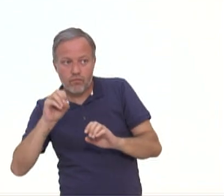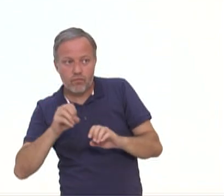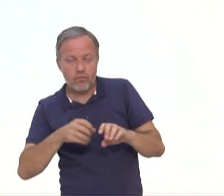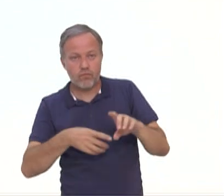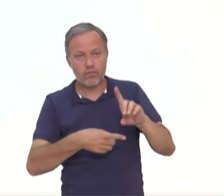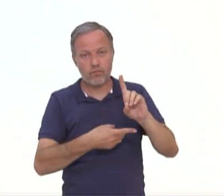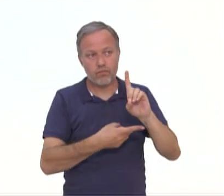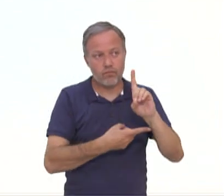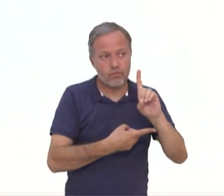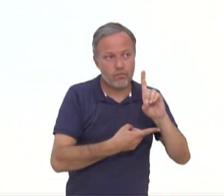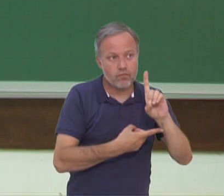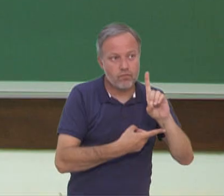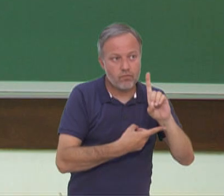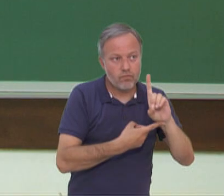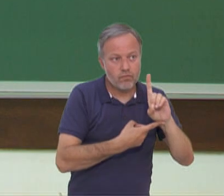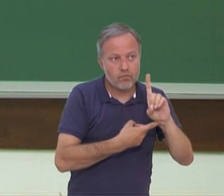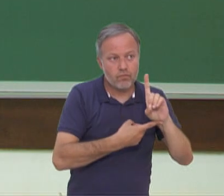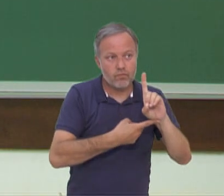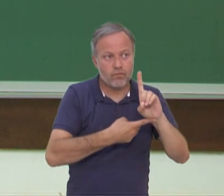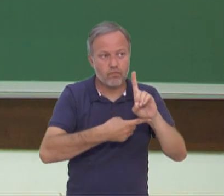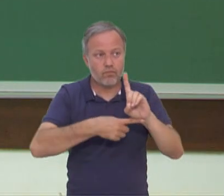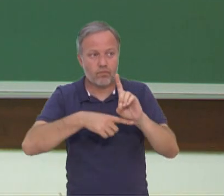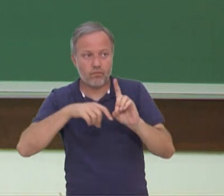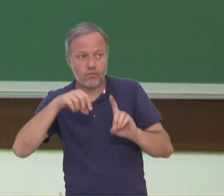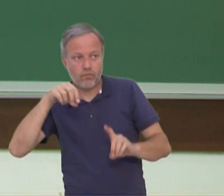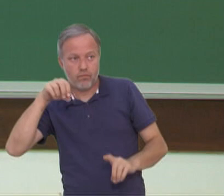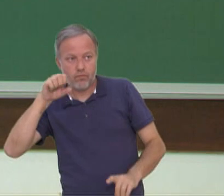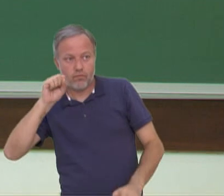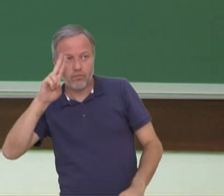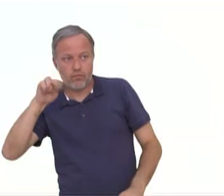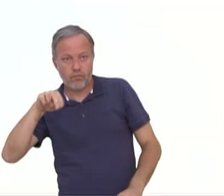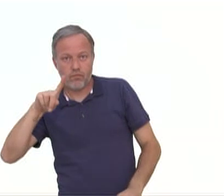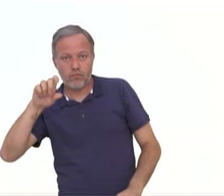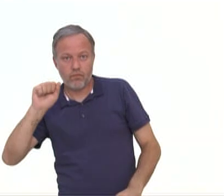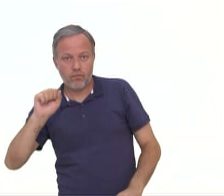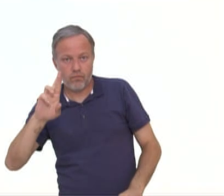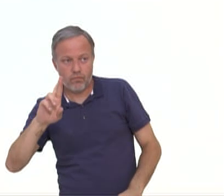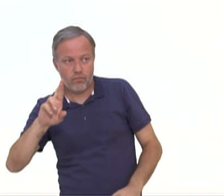da membrana de Singer. Anota, responde e já voltamos.